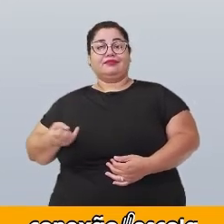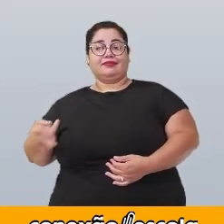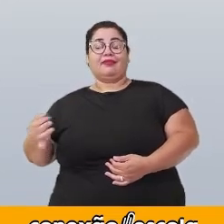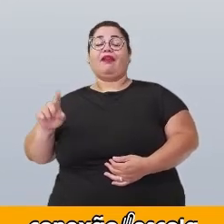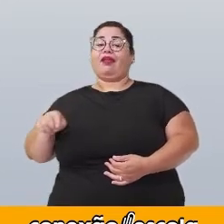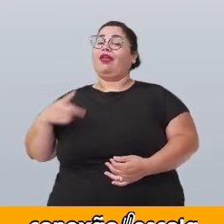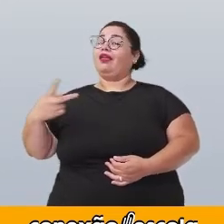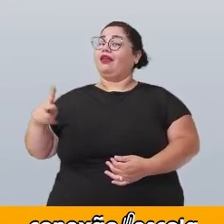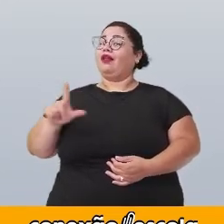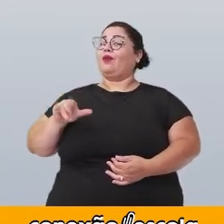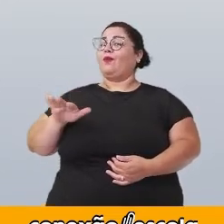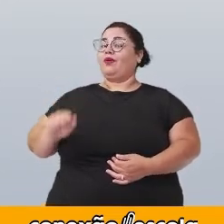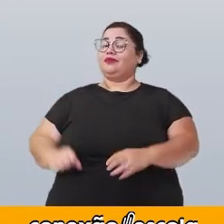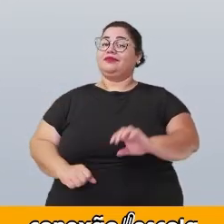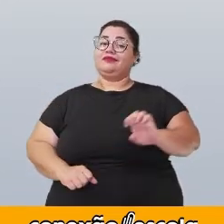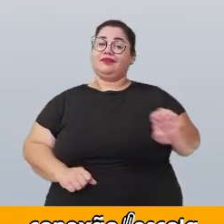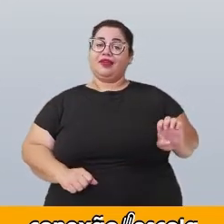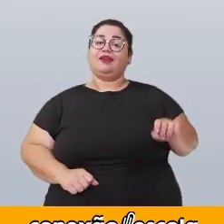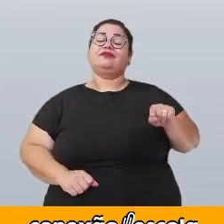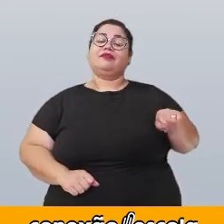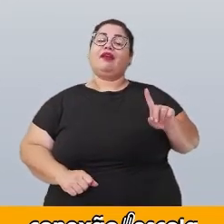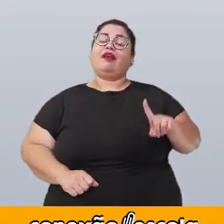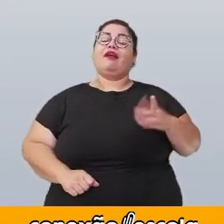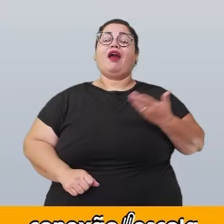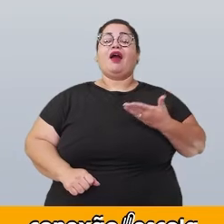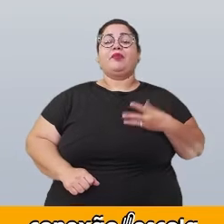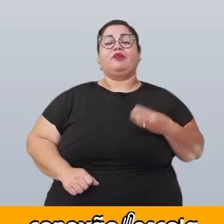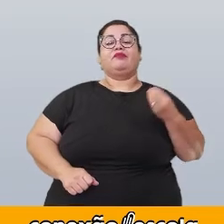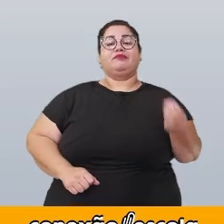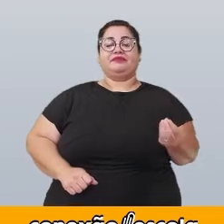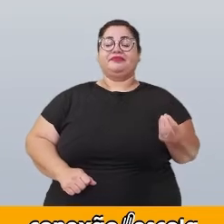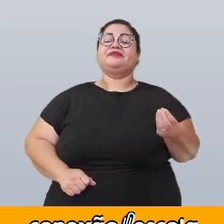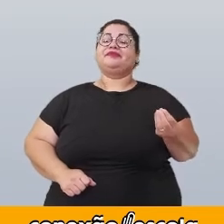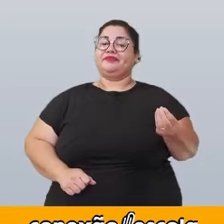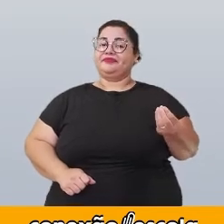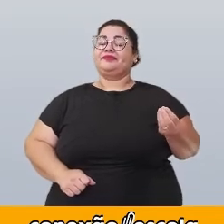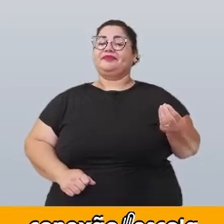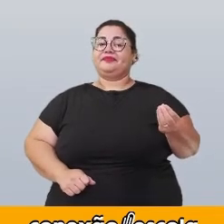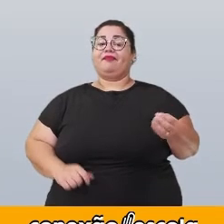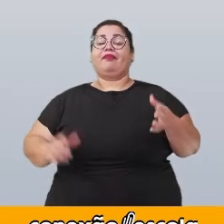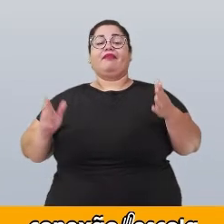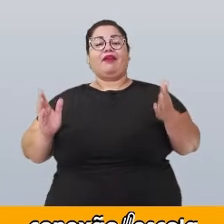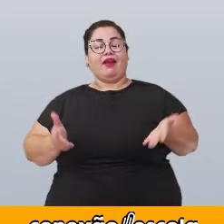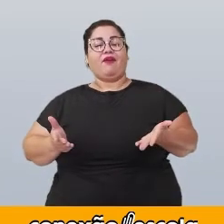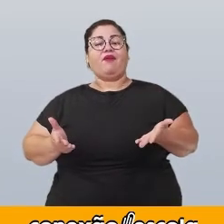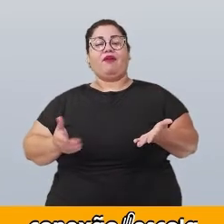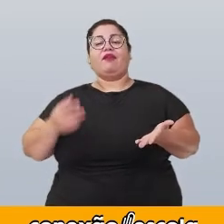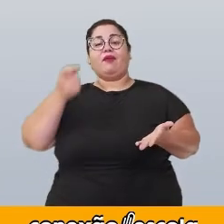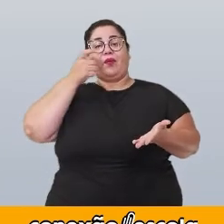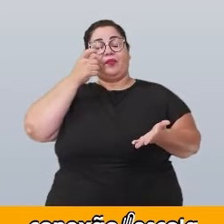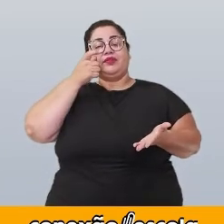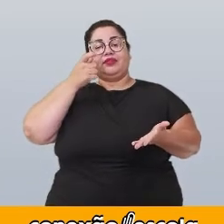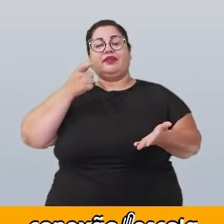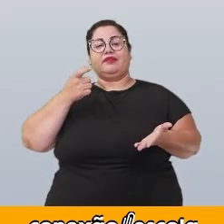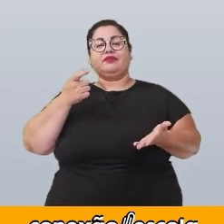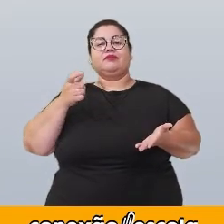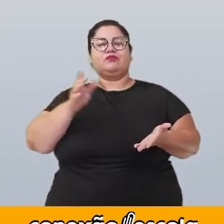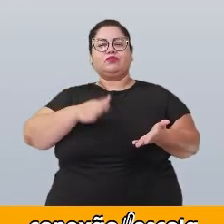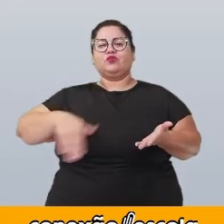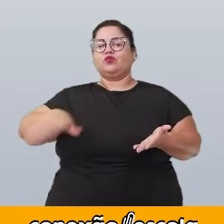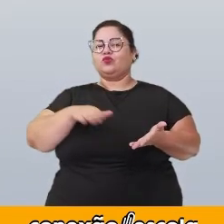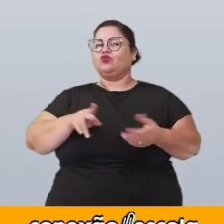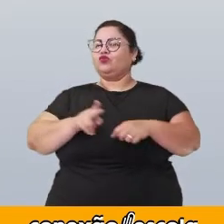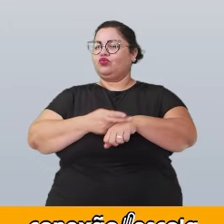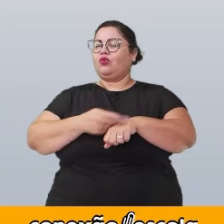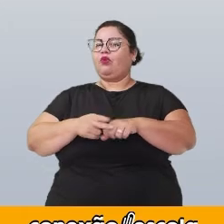e do lado esquerdo a parte que Lucas deu para o seu amigo. Agora, observe. Ao